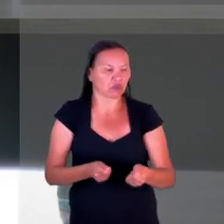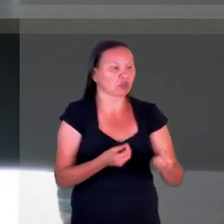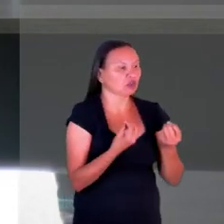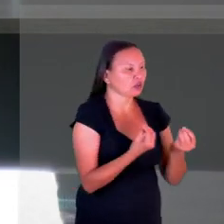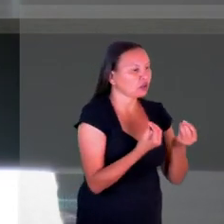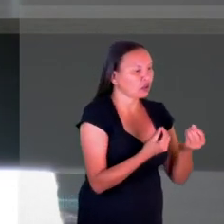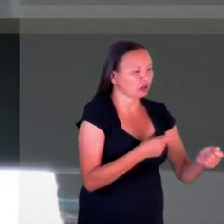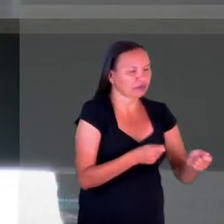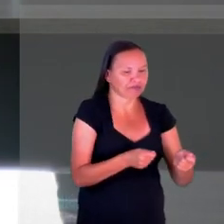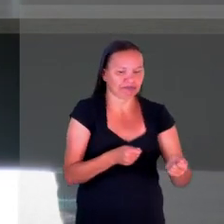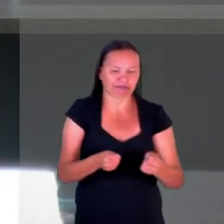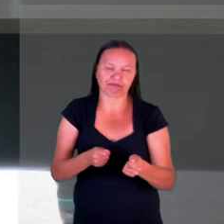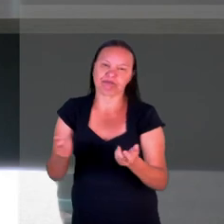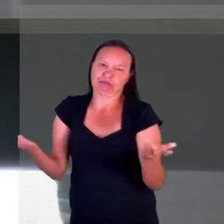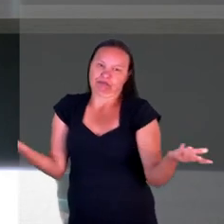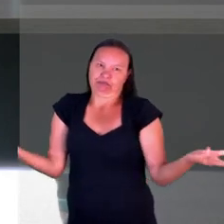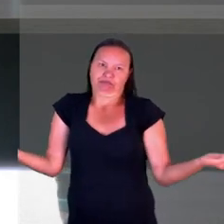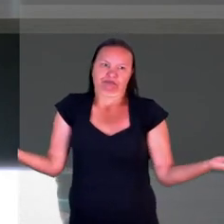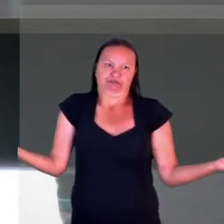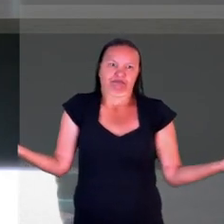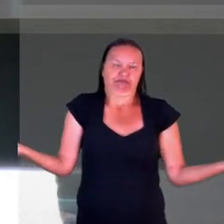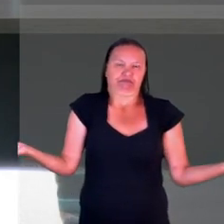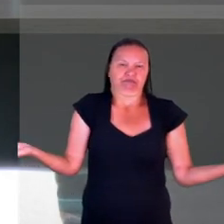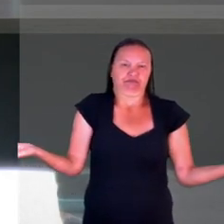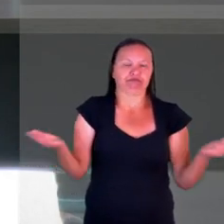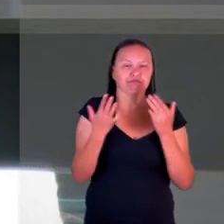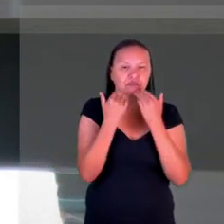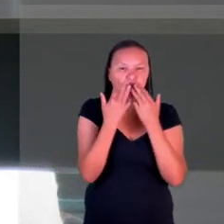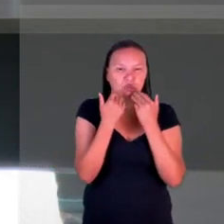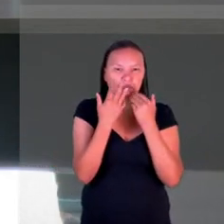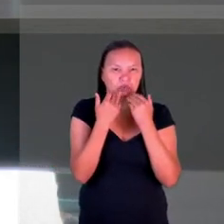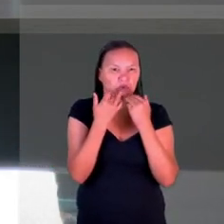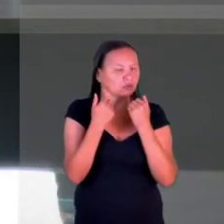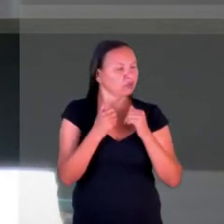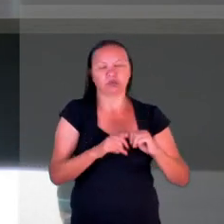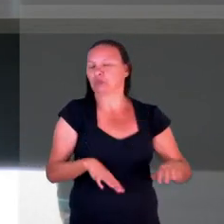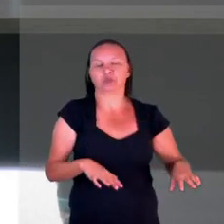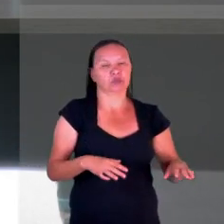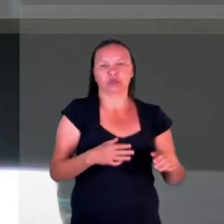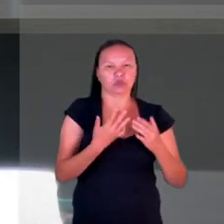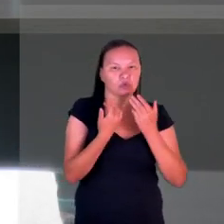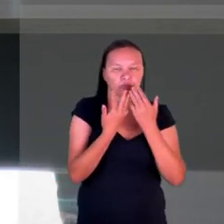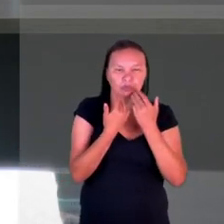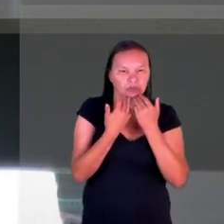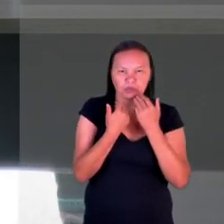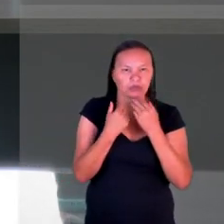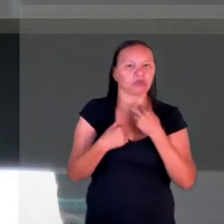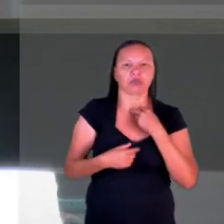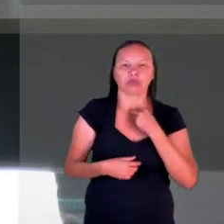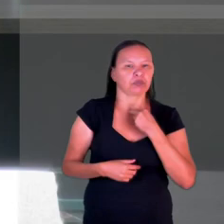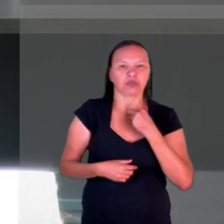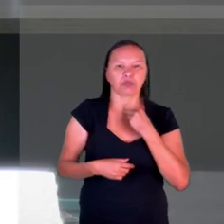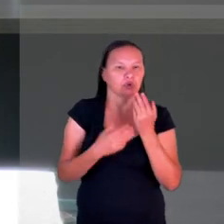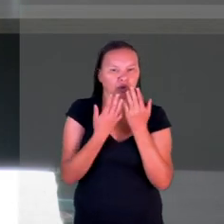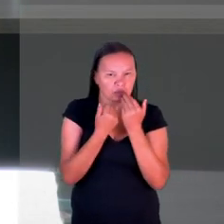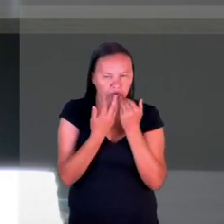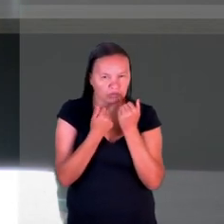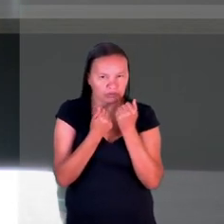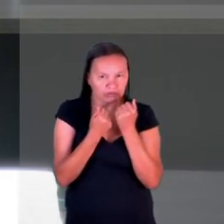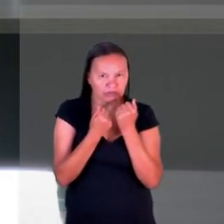legislações elas próprias já dizem alimento impróprio para o consumo pode ser reformulado e